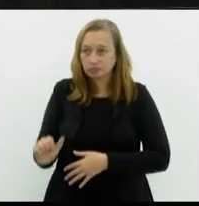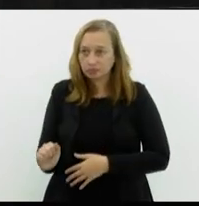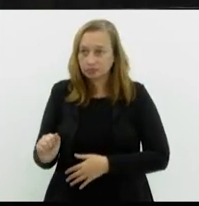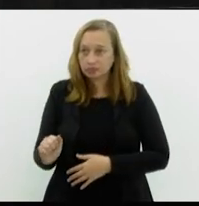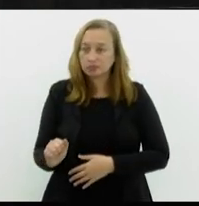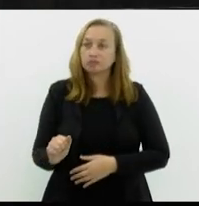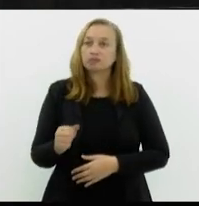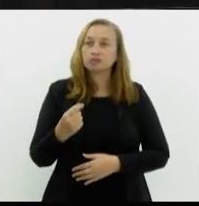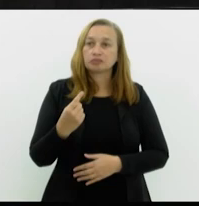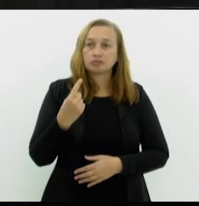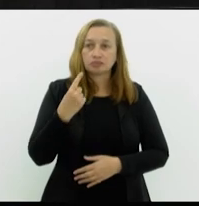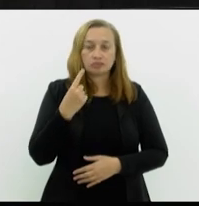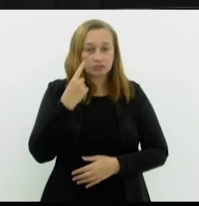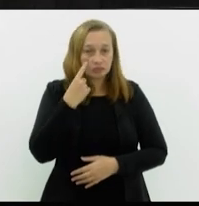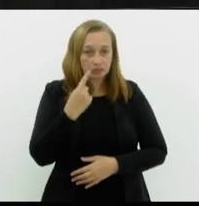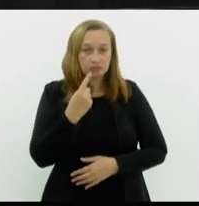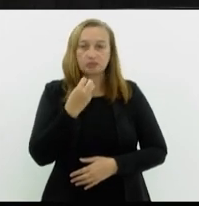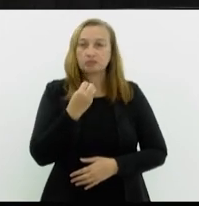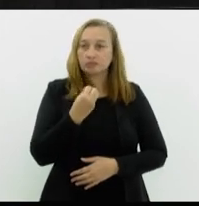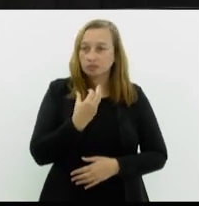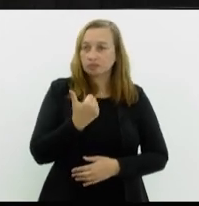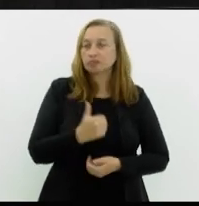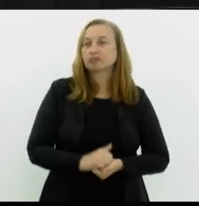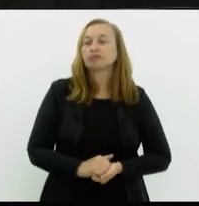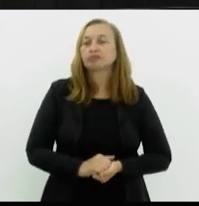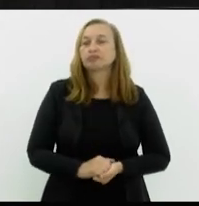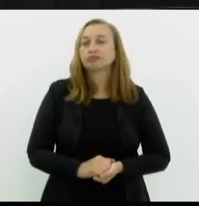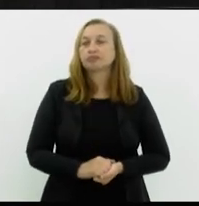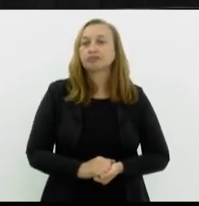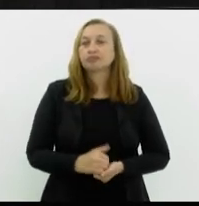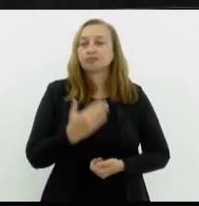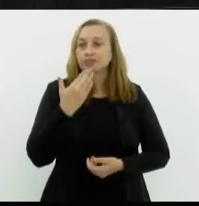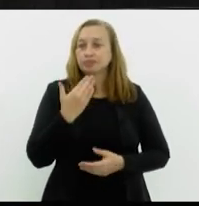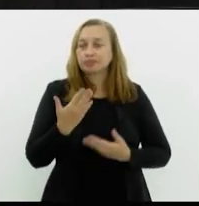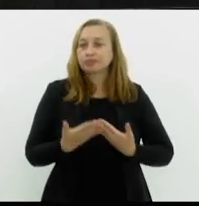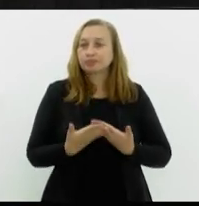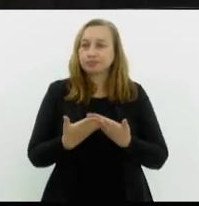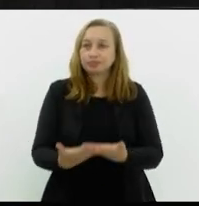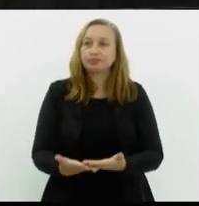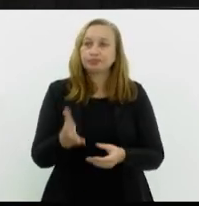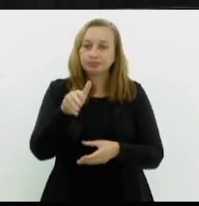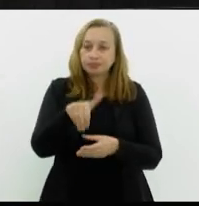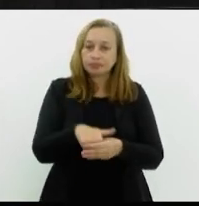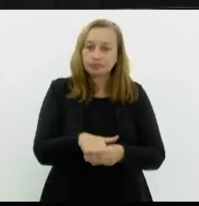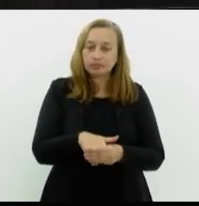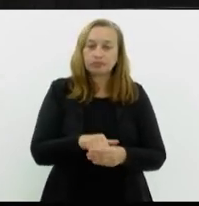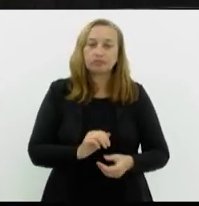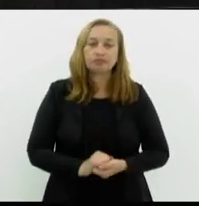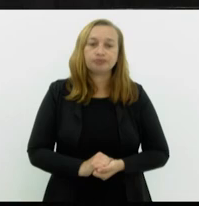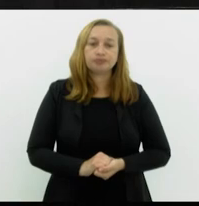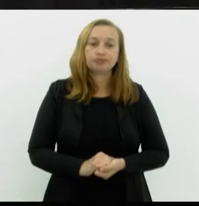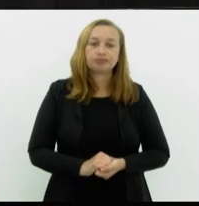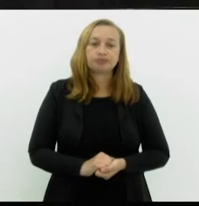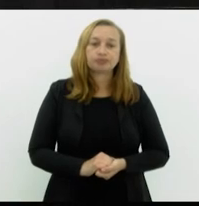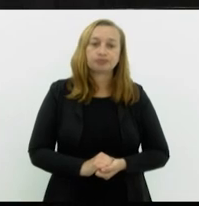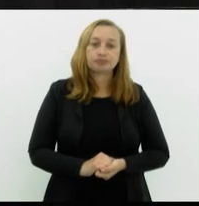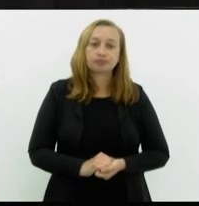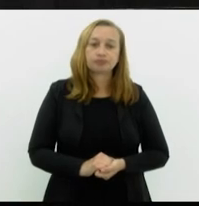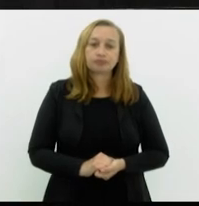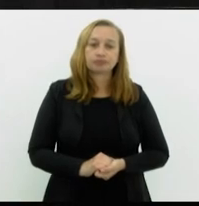vai verificar que é positivo. Então, eu pedi para encaminhar o voto, é para